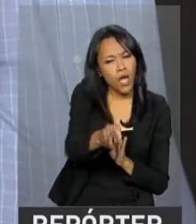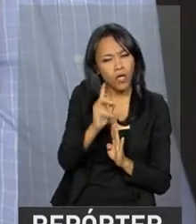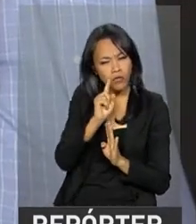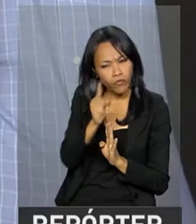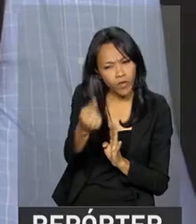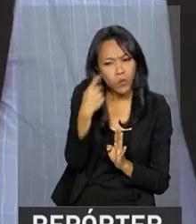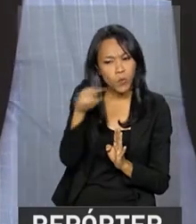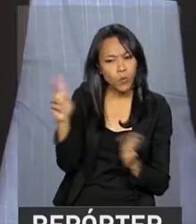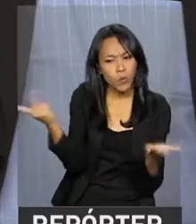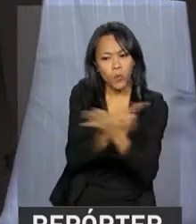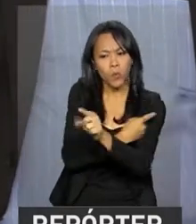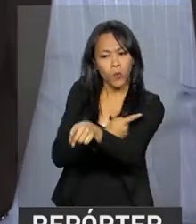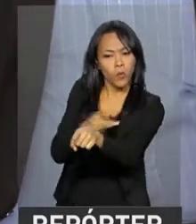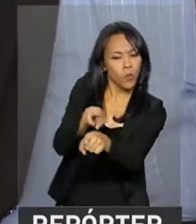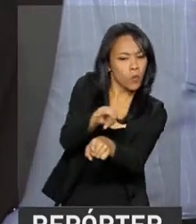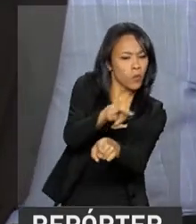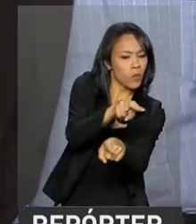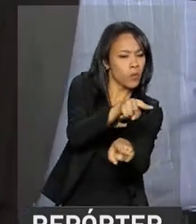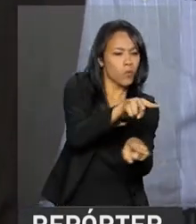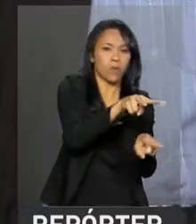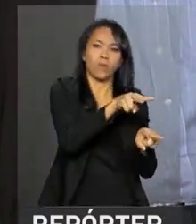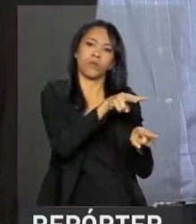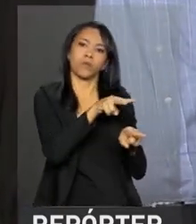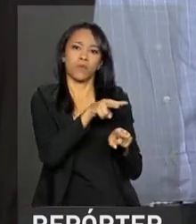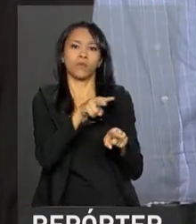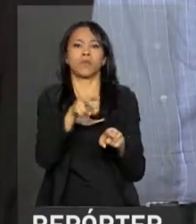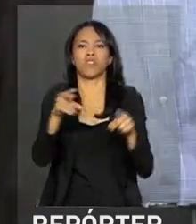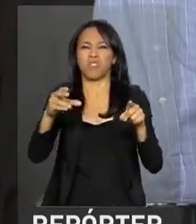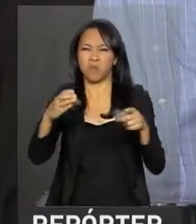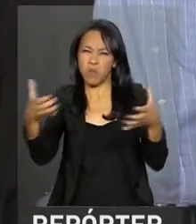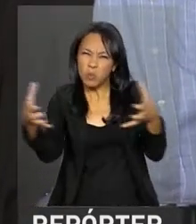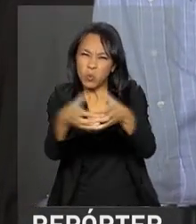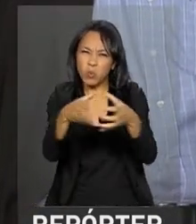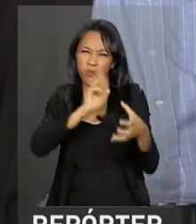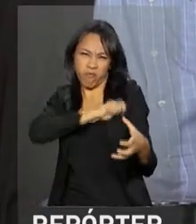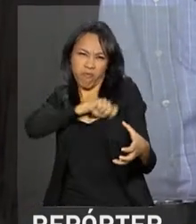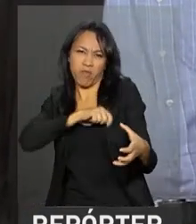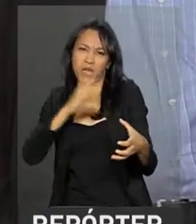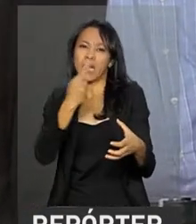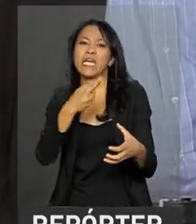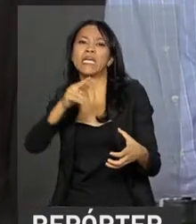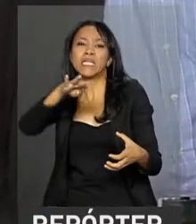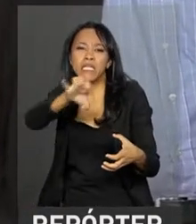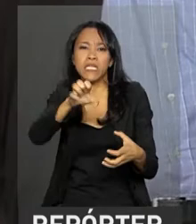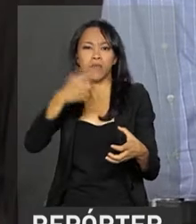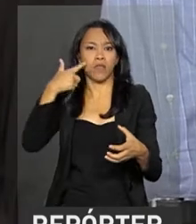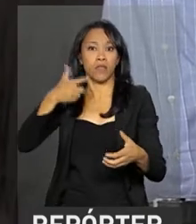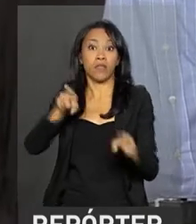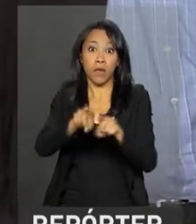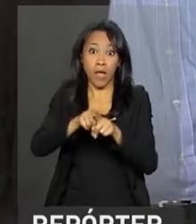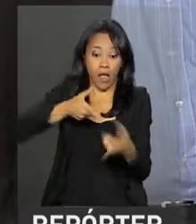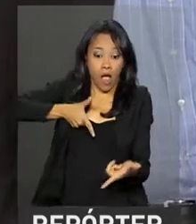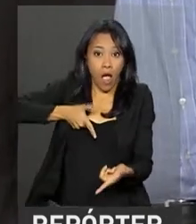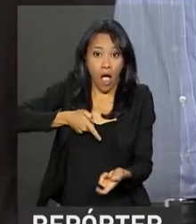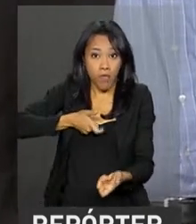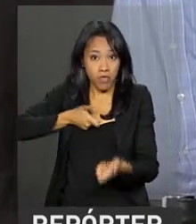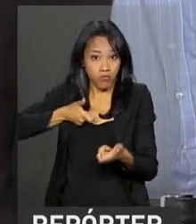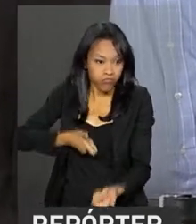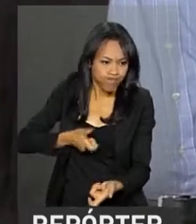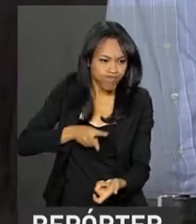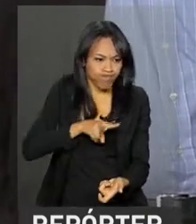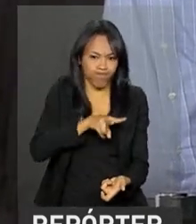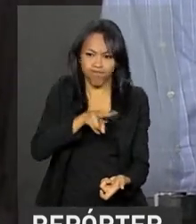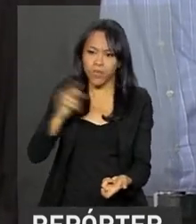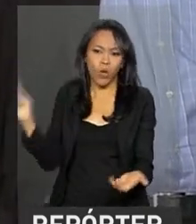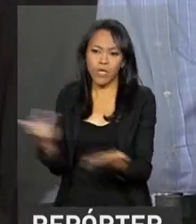objetivo em relação ao as organizações criminosas a questão das armas porque é um tópico prefeito muito